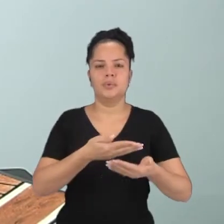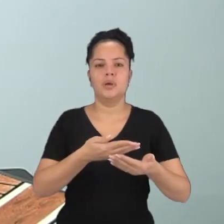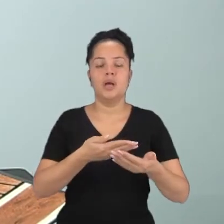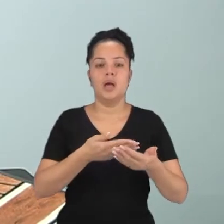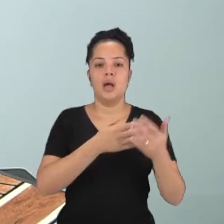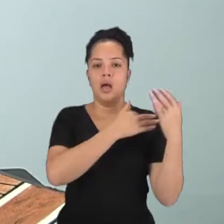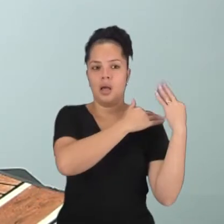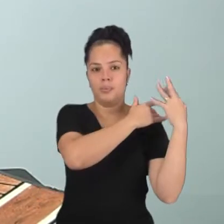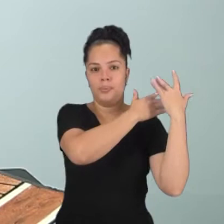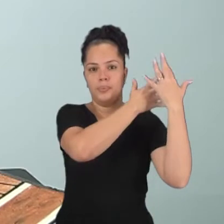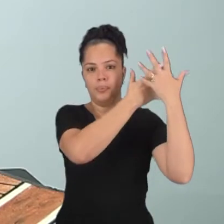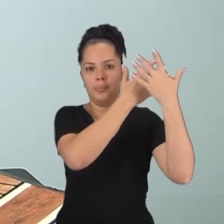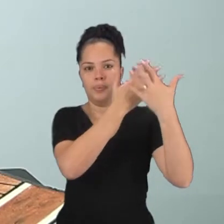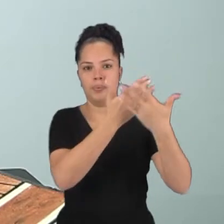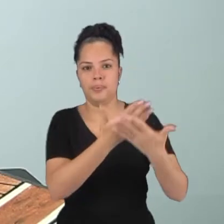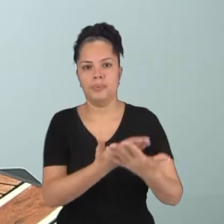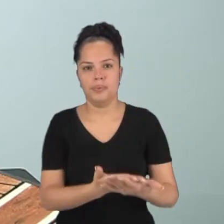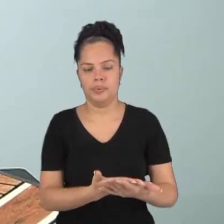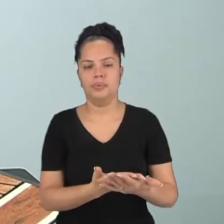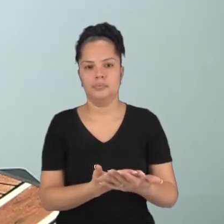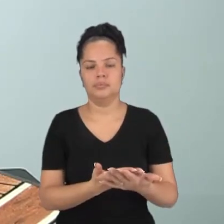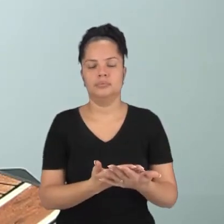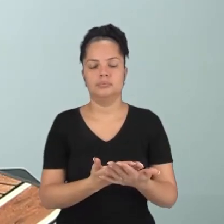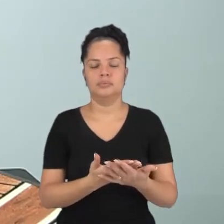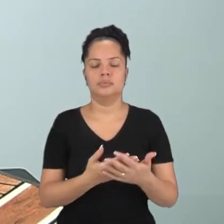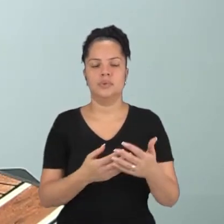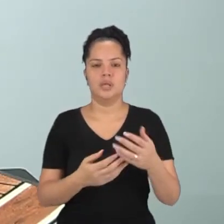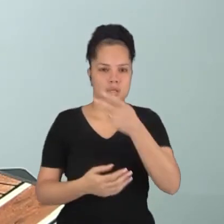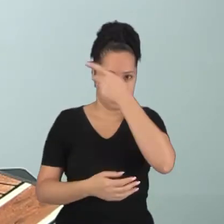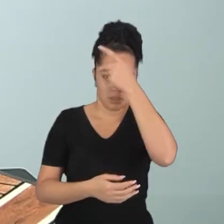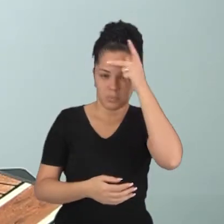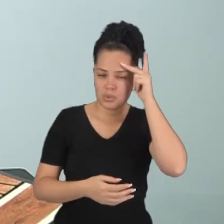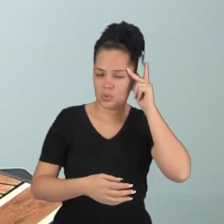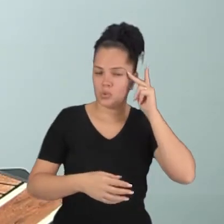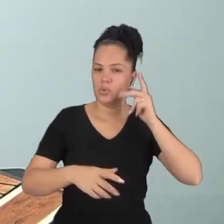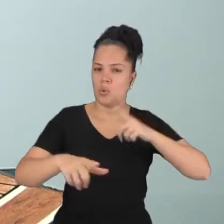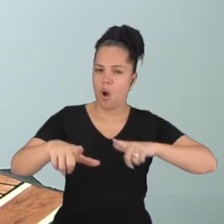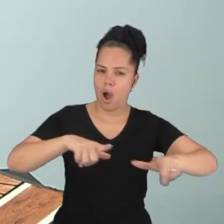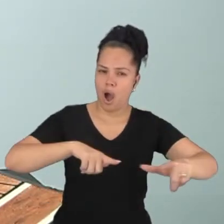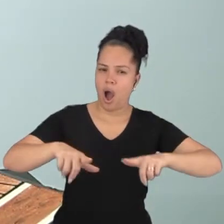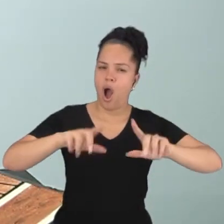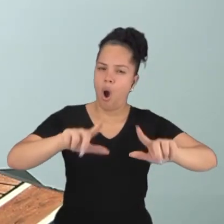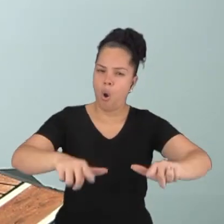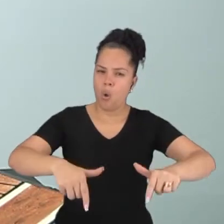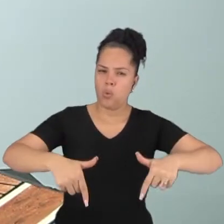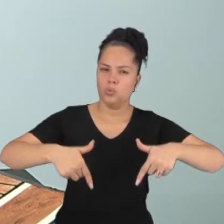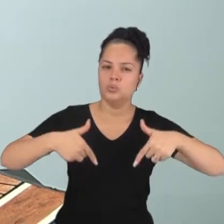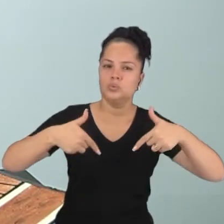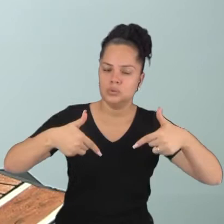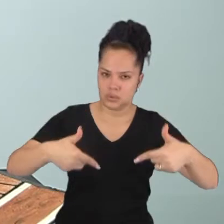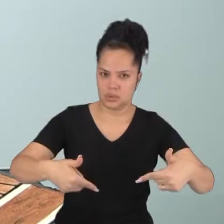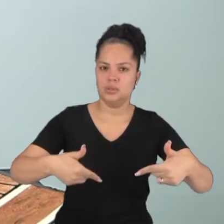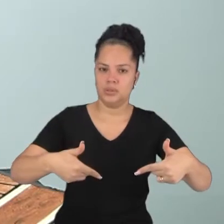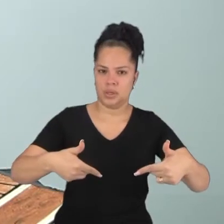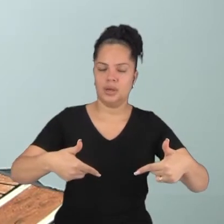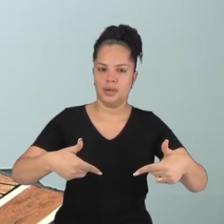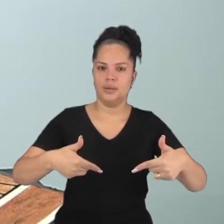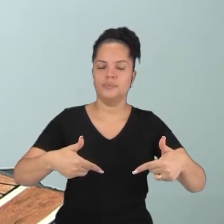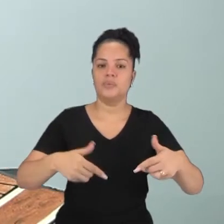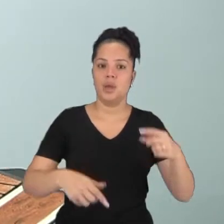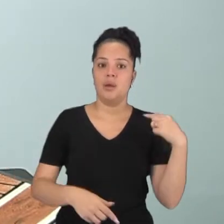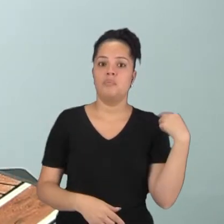a herança, né, desse povo que trabalhou aí de sol a sol, né, para a